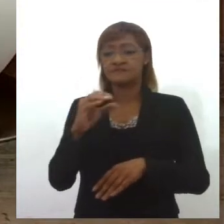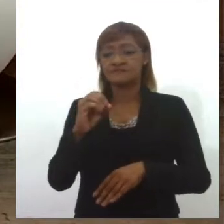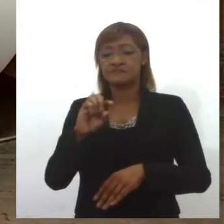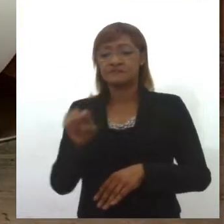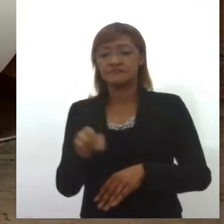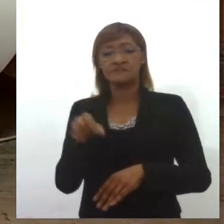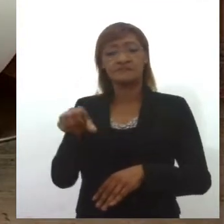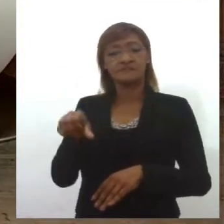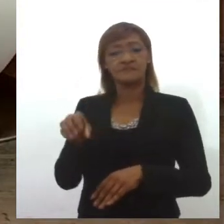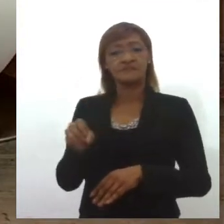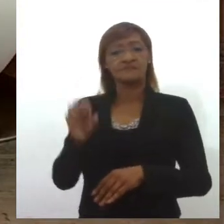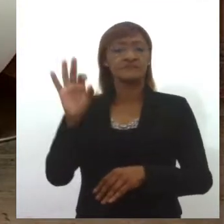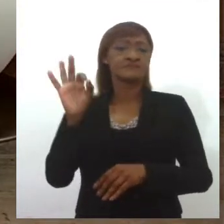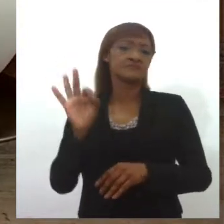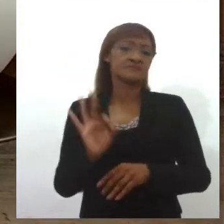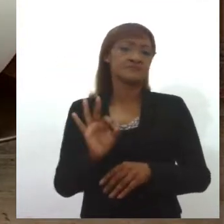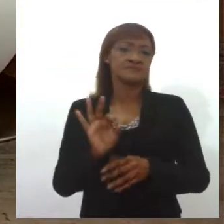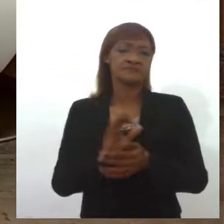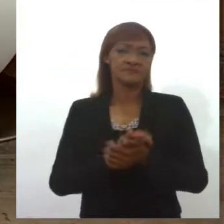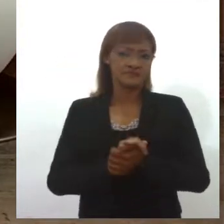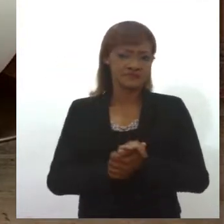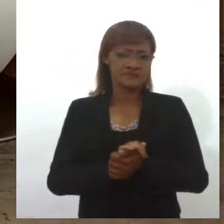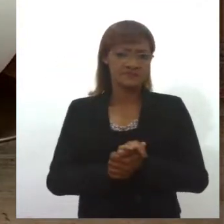Aliás, acima da média nacional, que ficou em